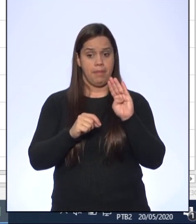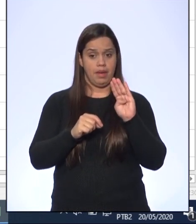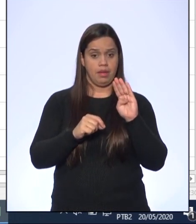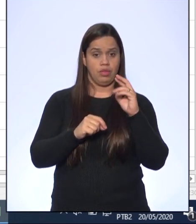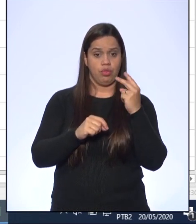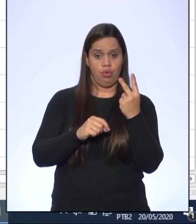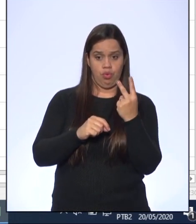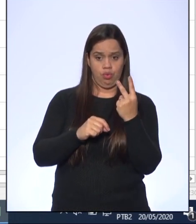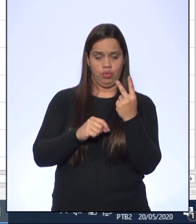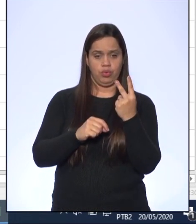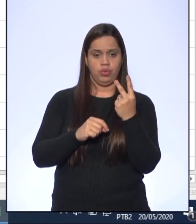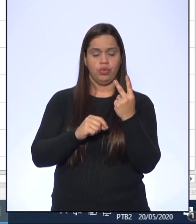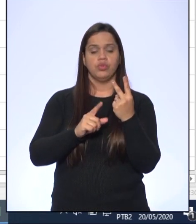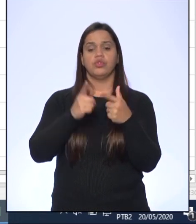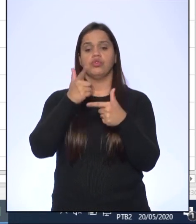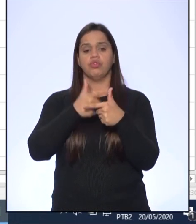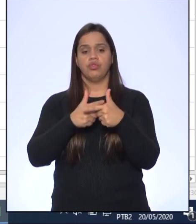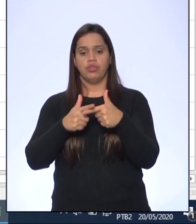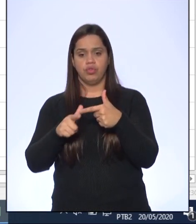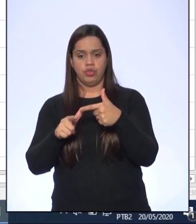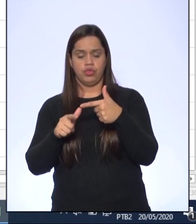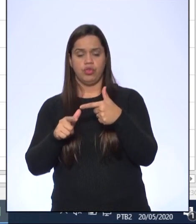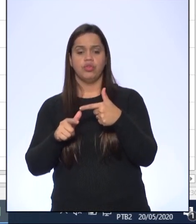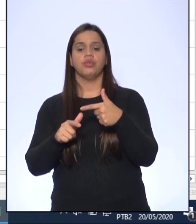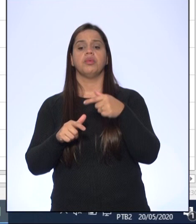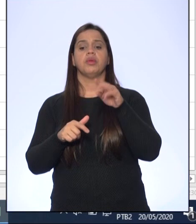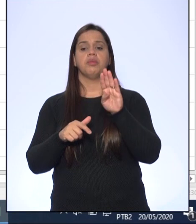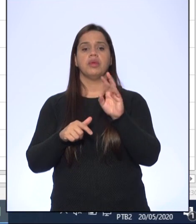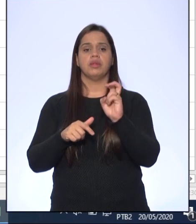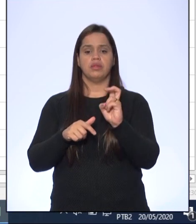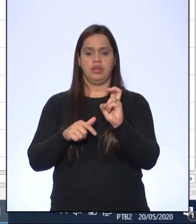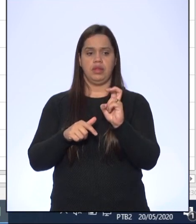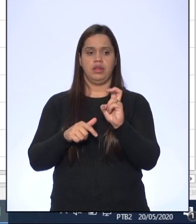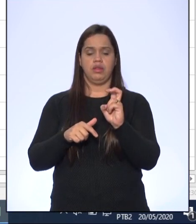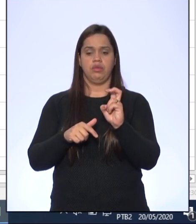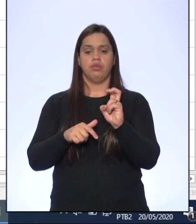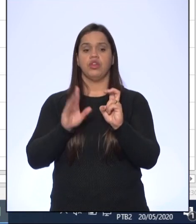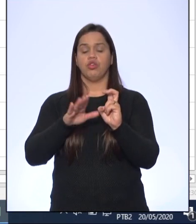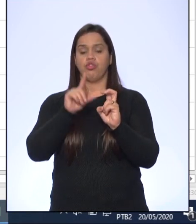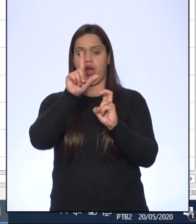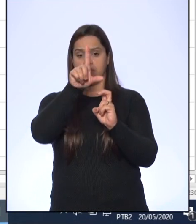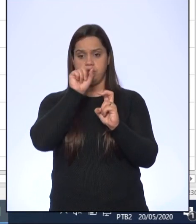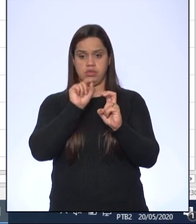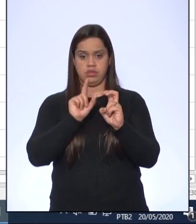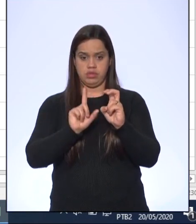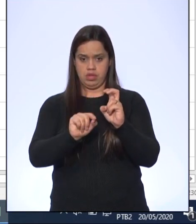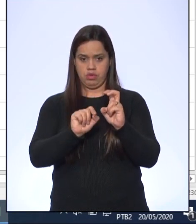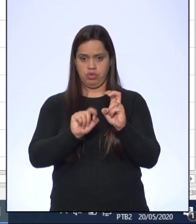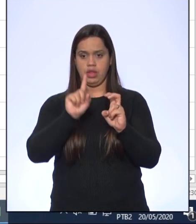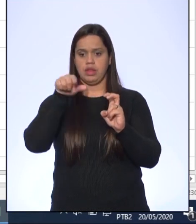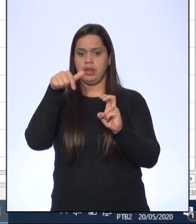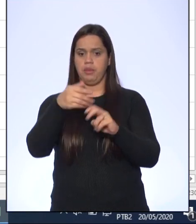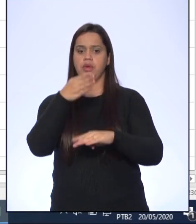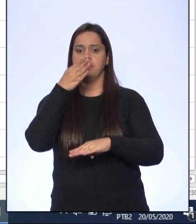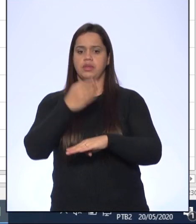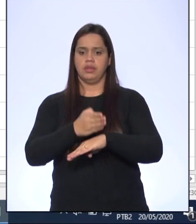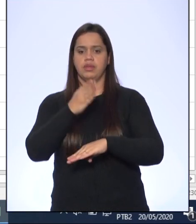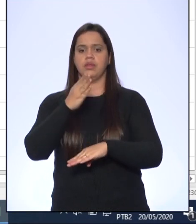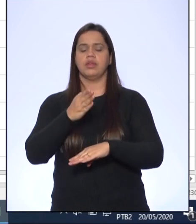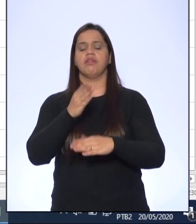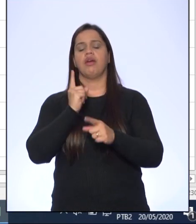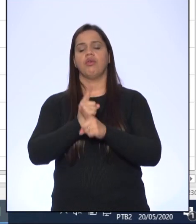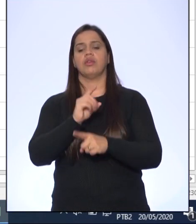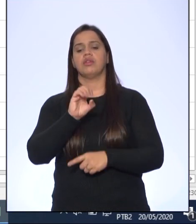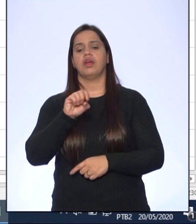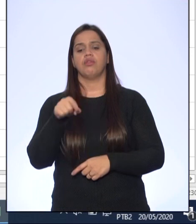B2 dividido pelo B5, ó, que é o que está selecionado. Você vai lá e dá Enter e você acha o